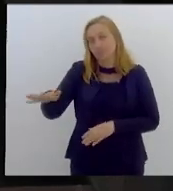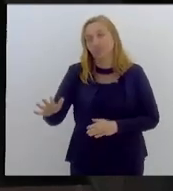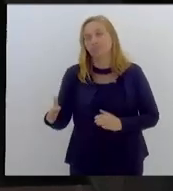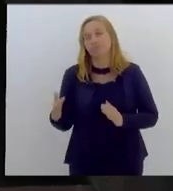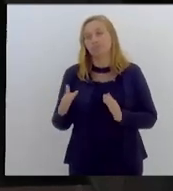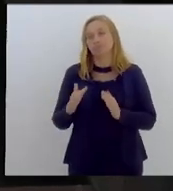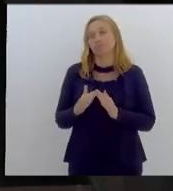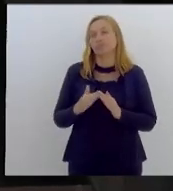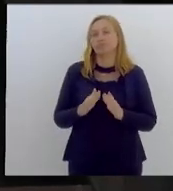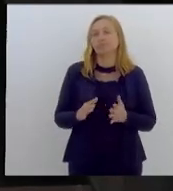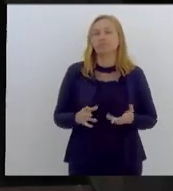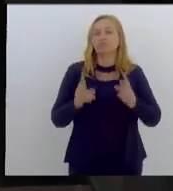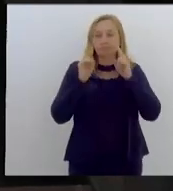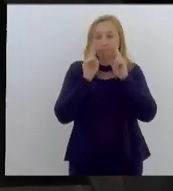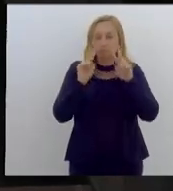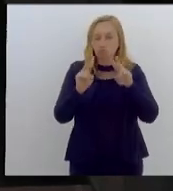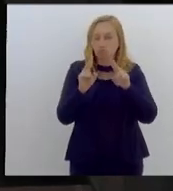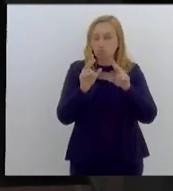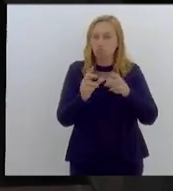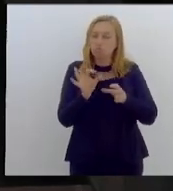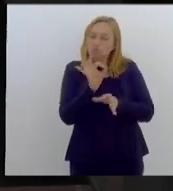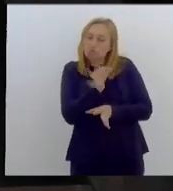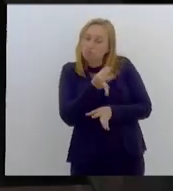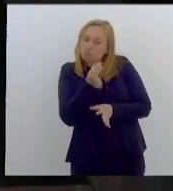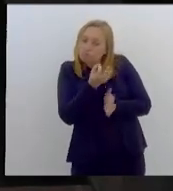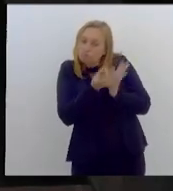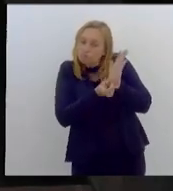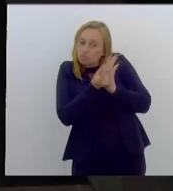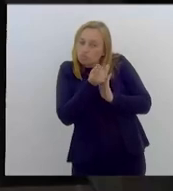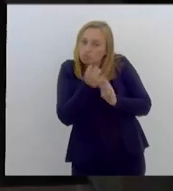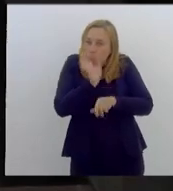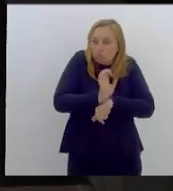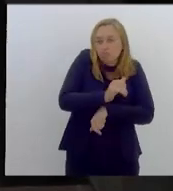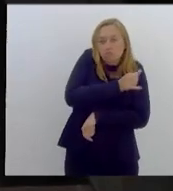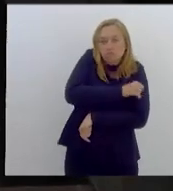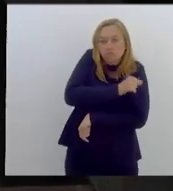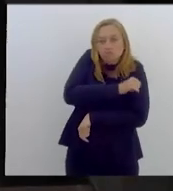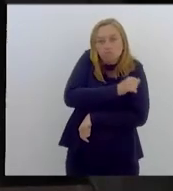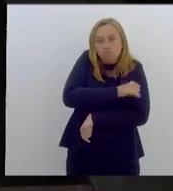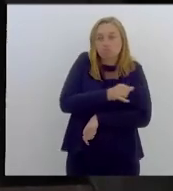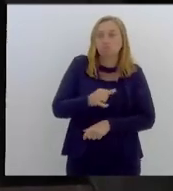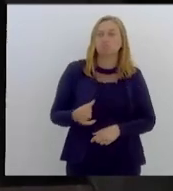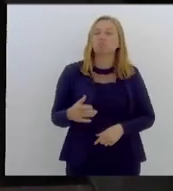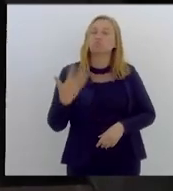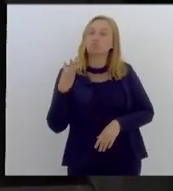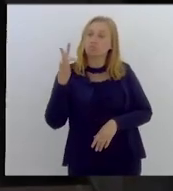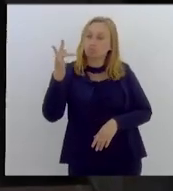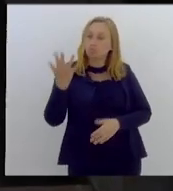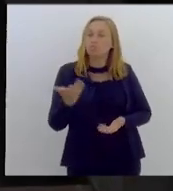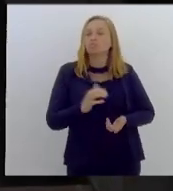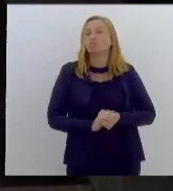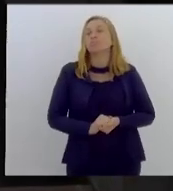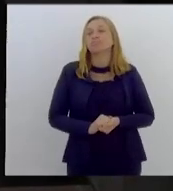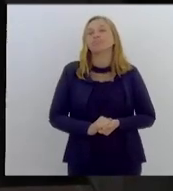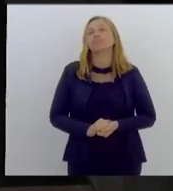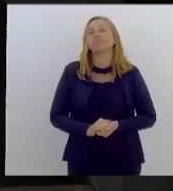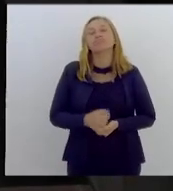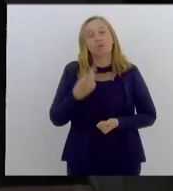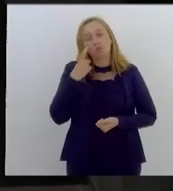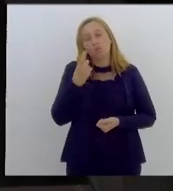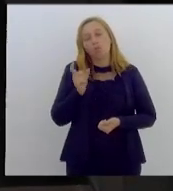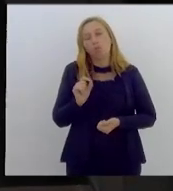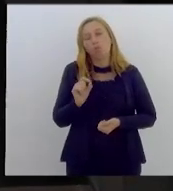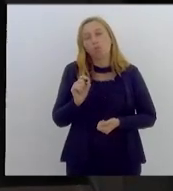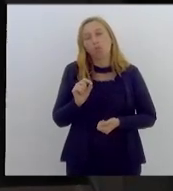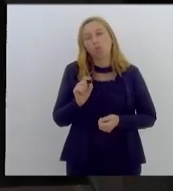olhar com lupa o orçamento do estado do Rio de Janeiro, a previsão orçamentária, a gente viu aqui